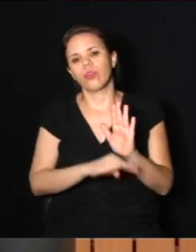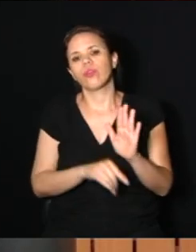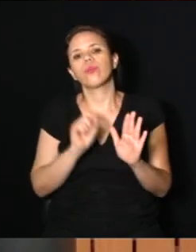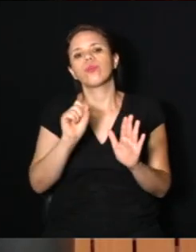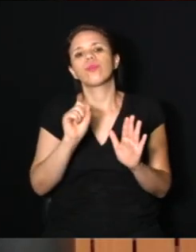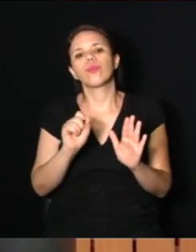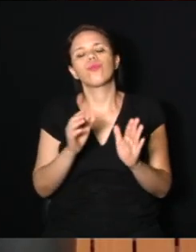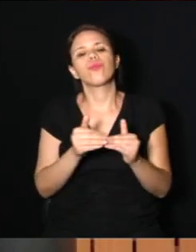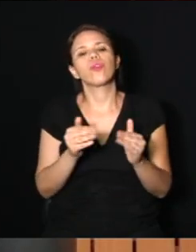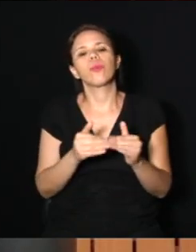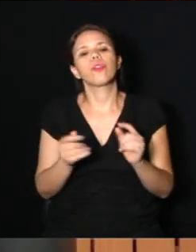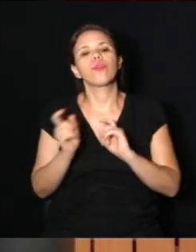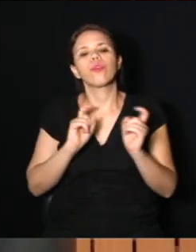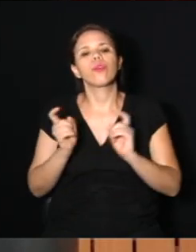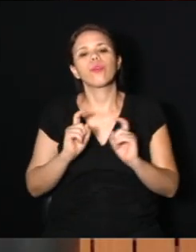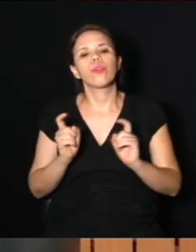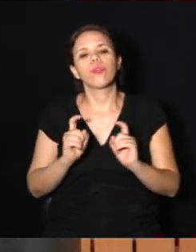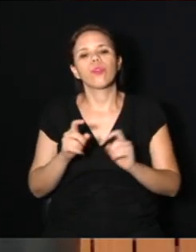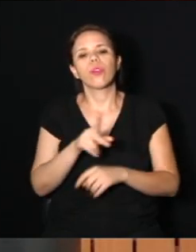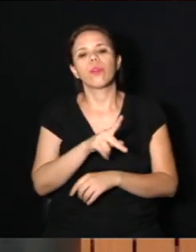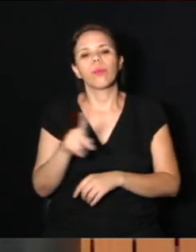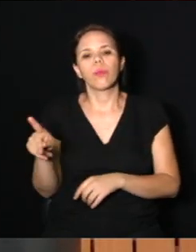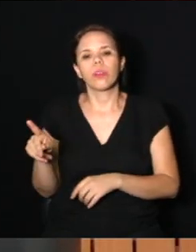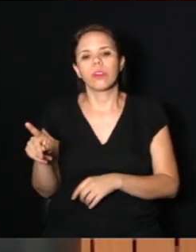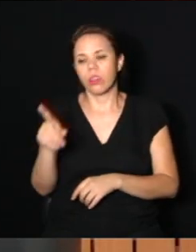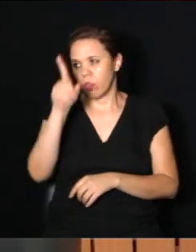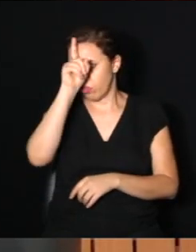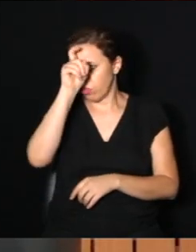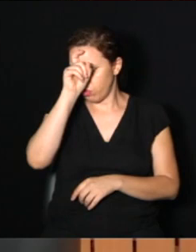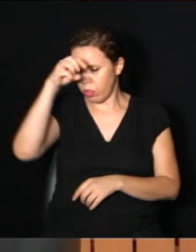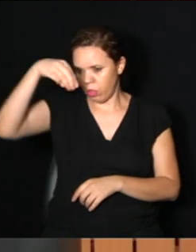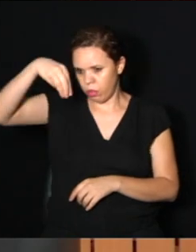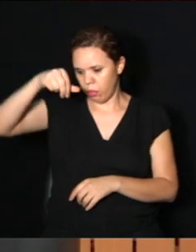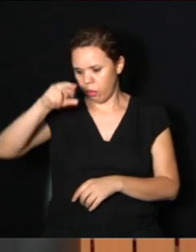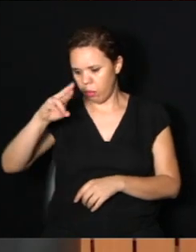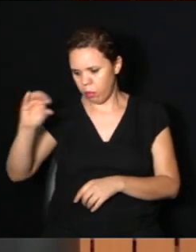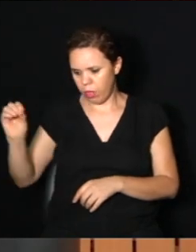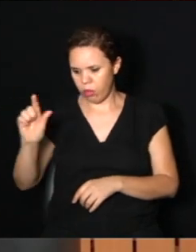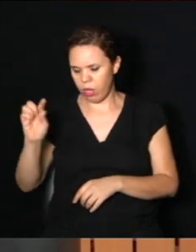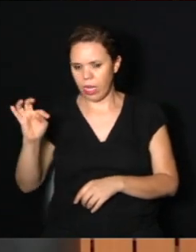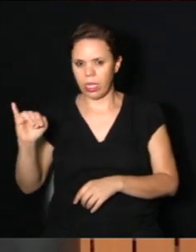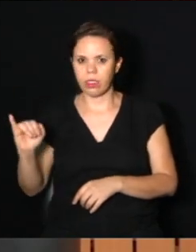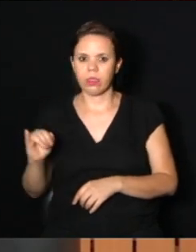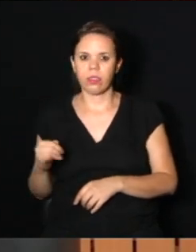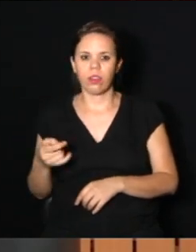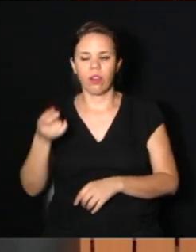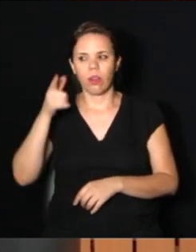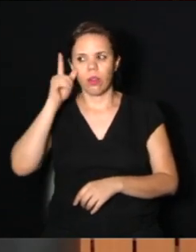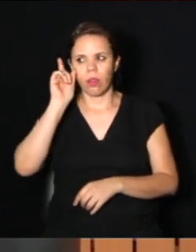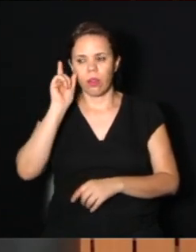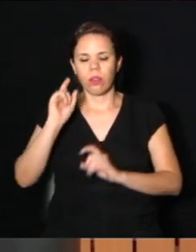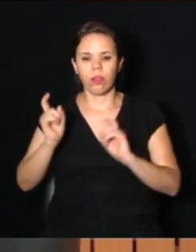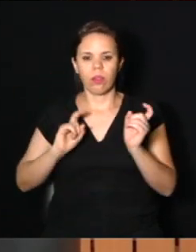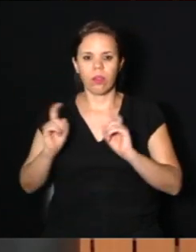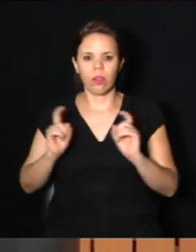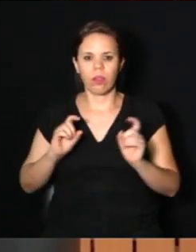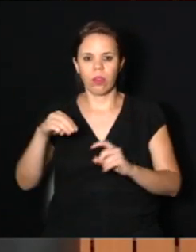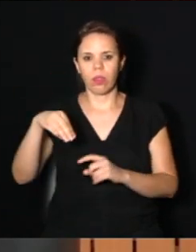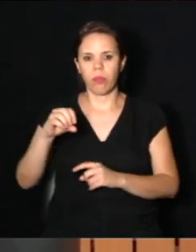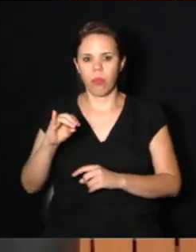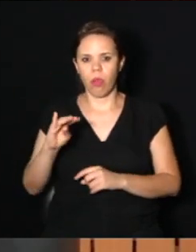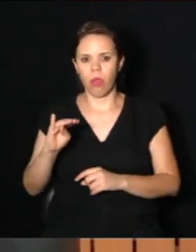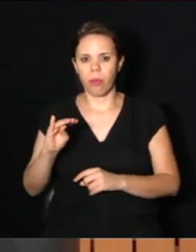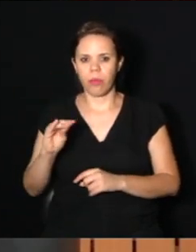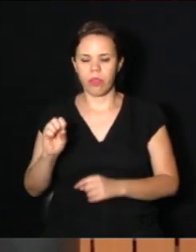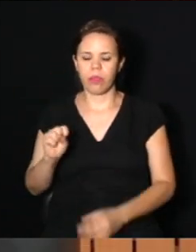o pedido de reunião com o presidente da Rede Mário Gatti. Ontem, na nossa reunião do MOPS, foi